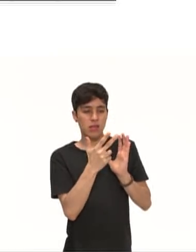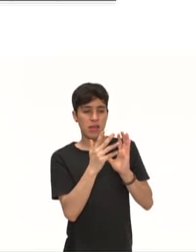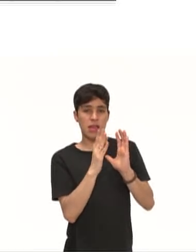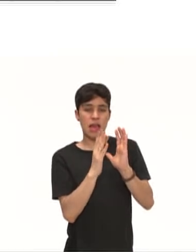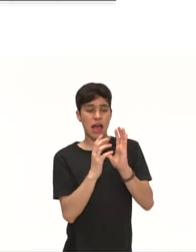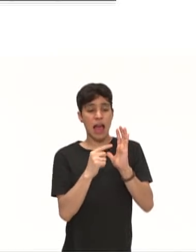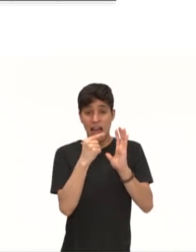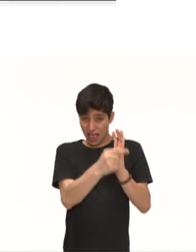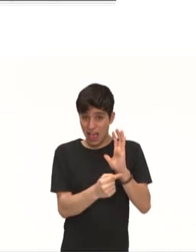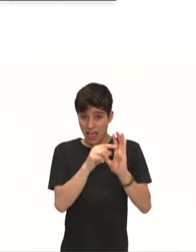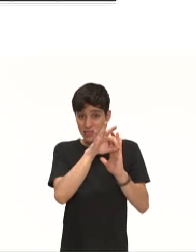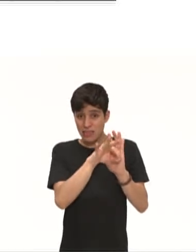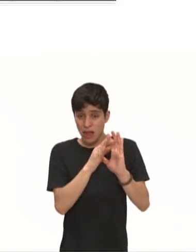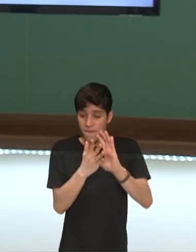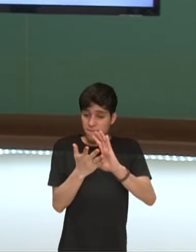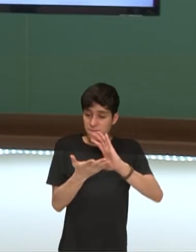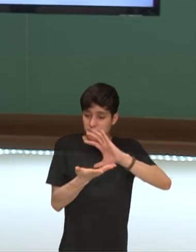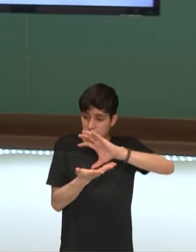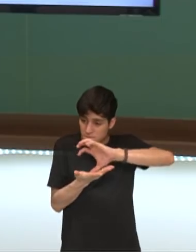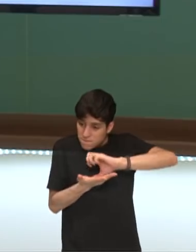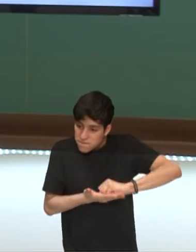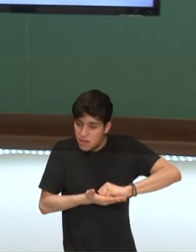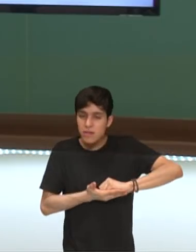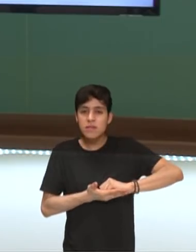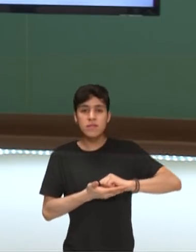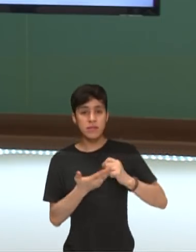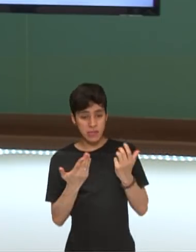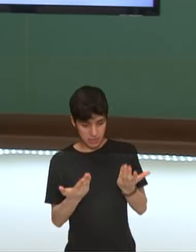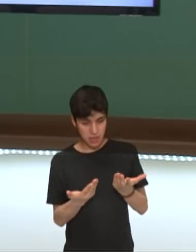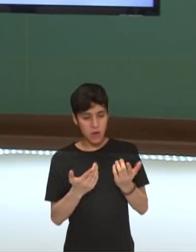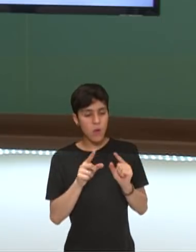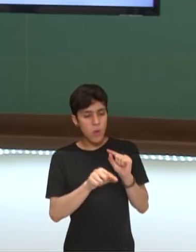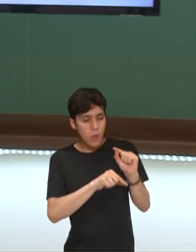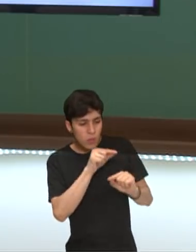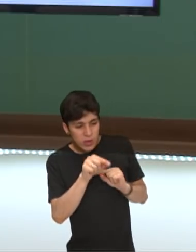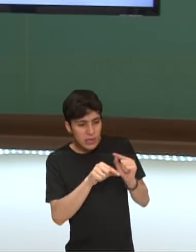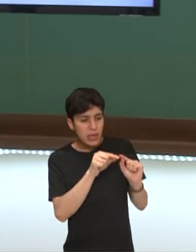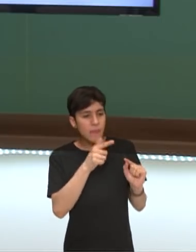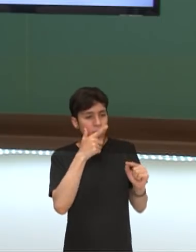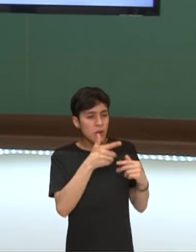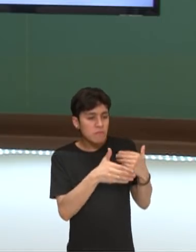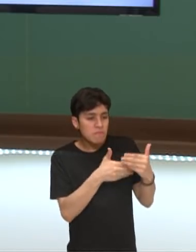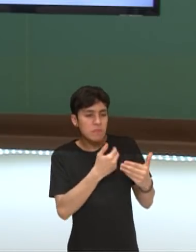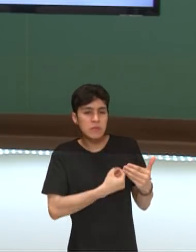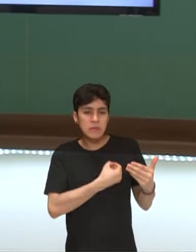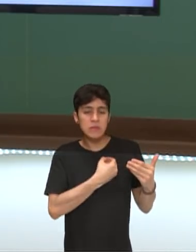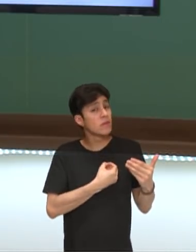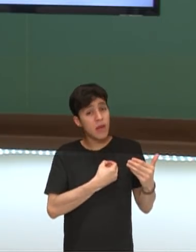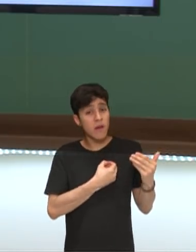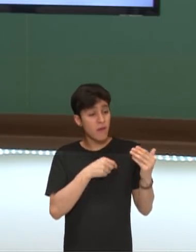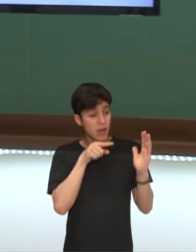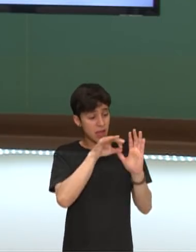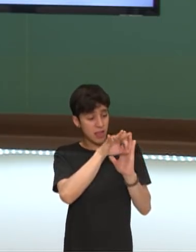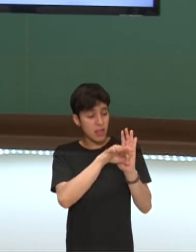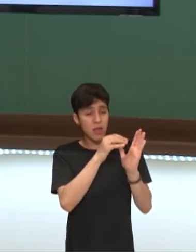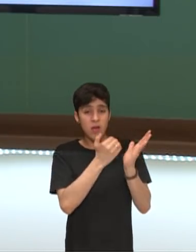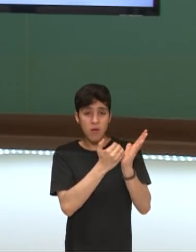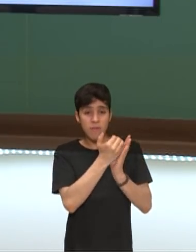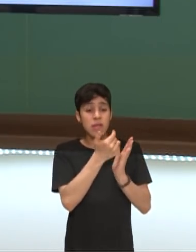pela célula. Então a bactéria, ao invés de produzir os nutrientes essenciais para a sua sobrevivência, ela produz